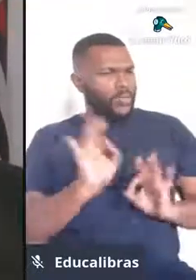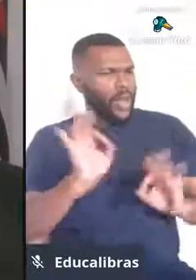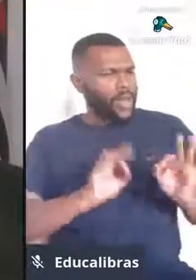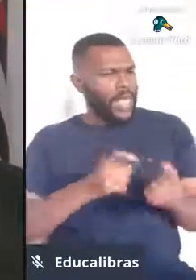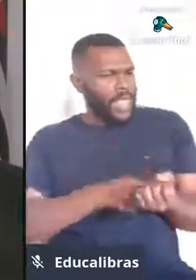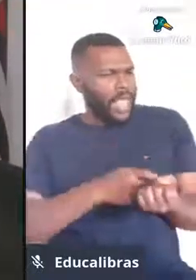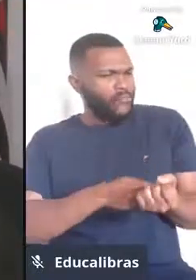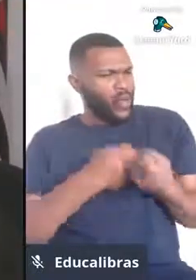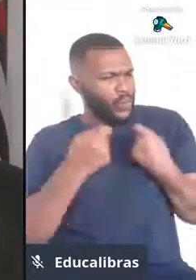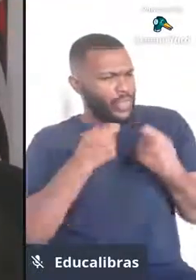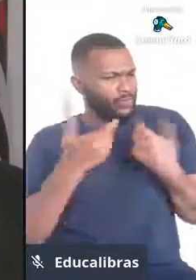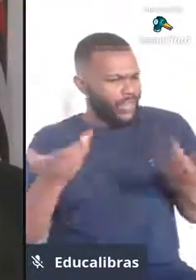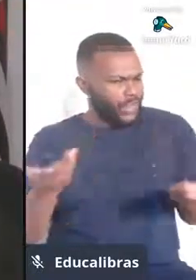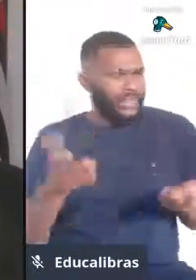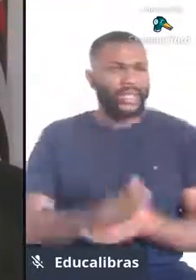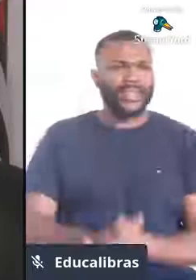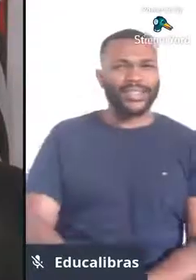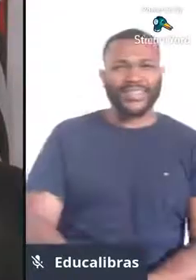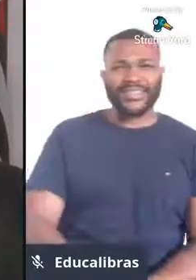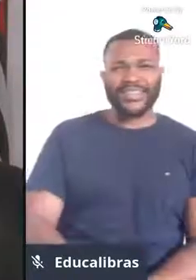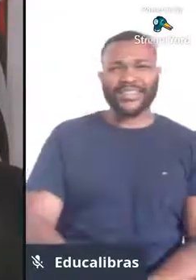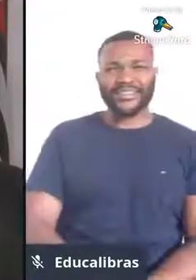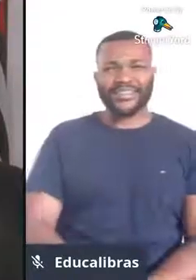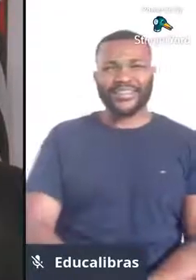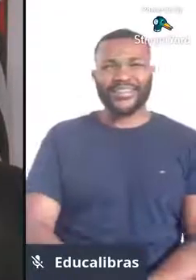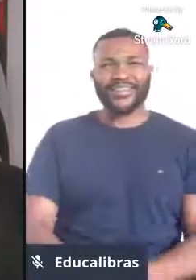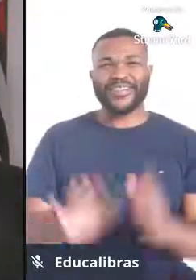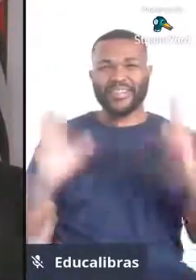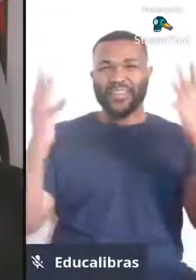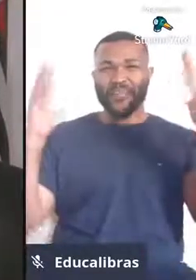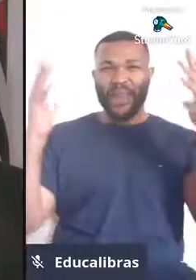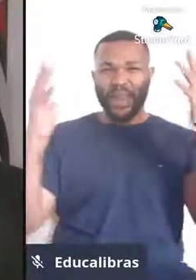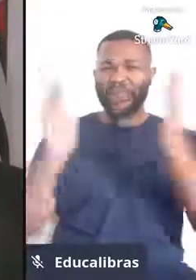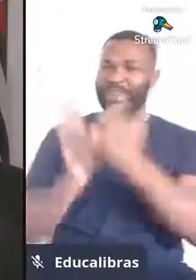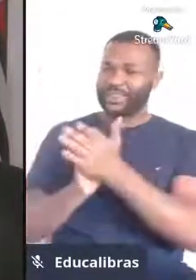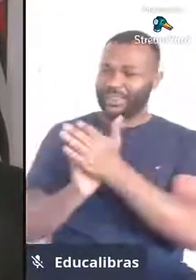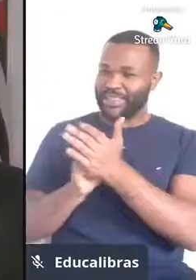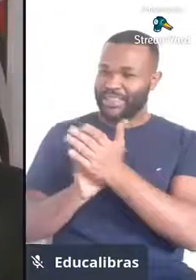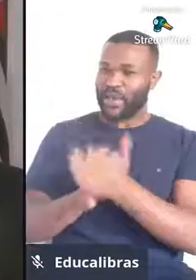entrevista. Não, e parabéns aí. Você tem,